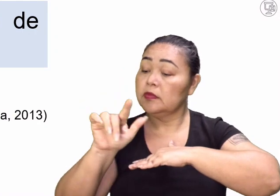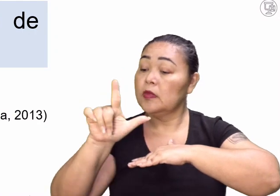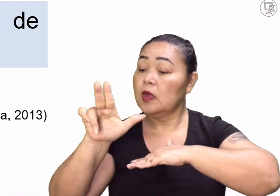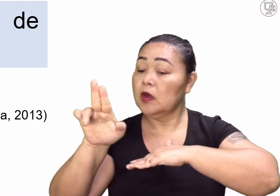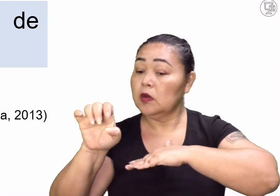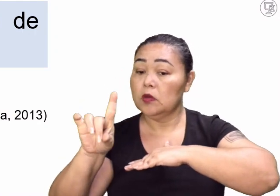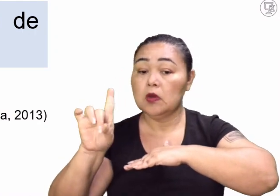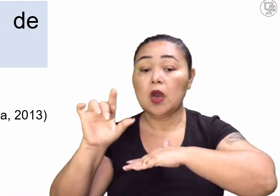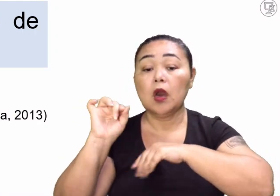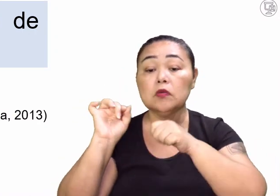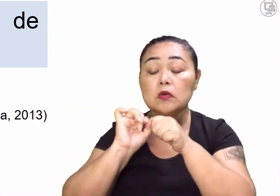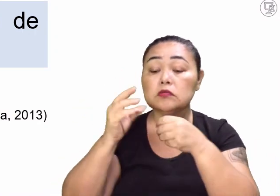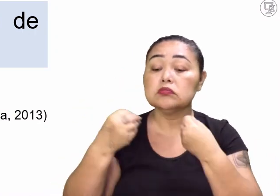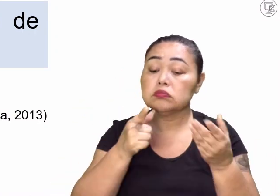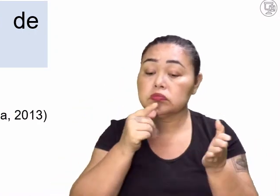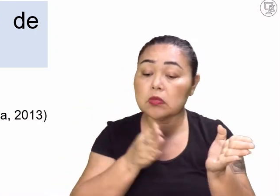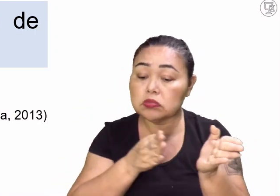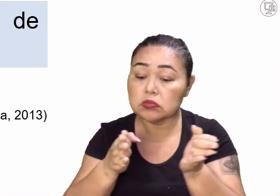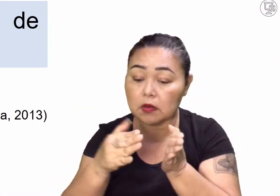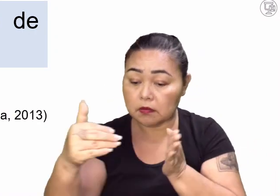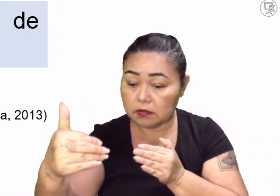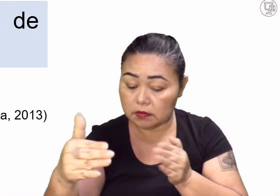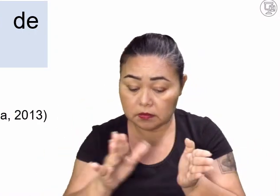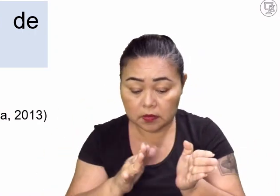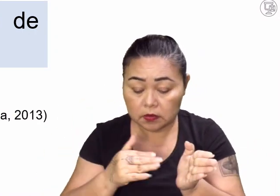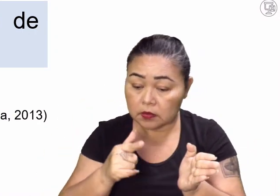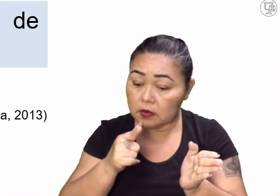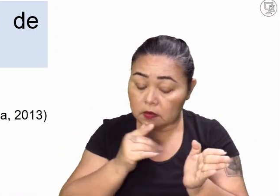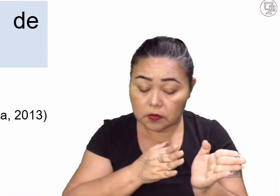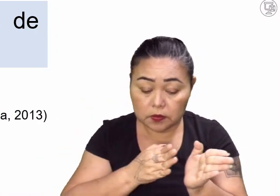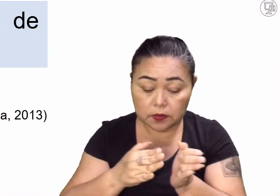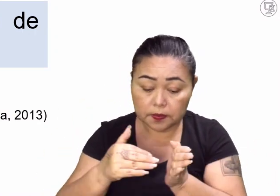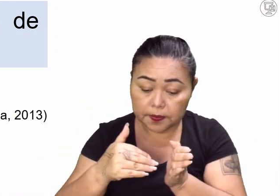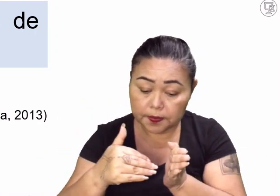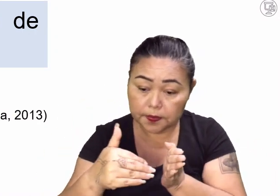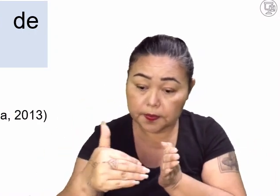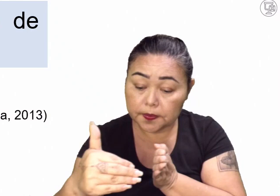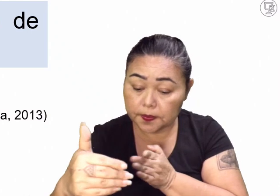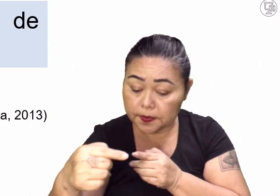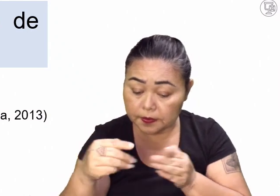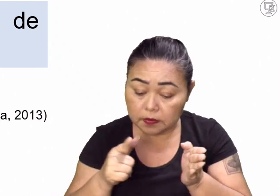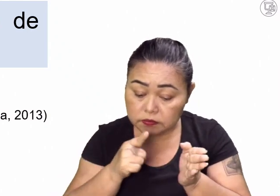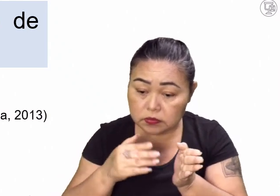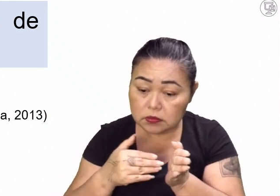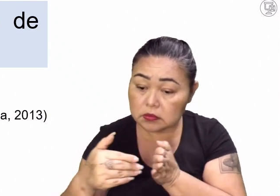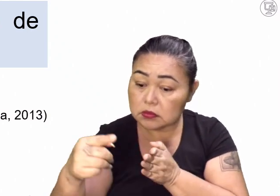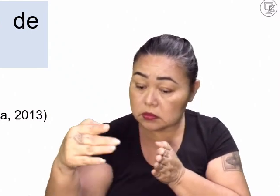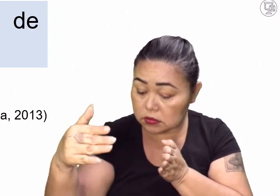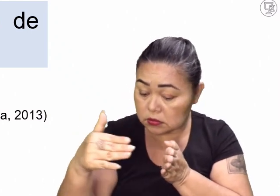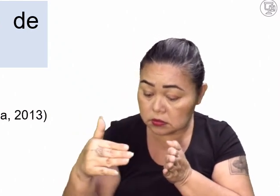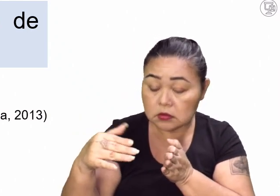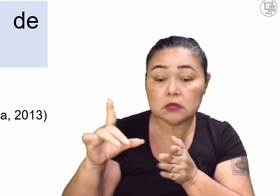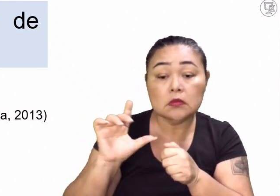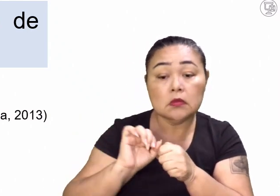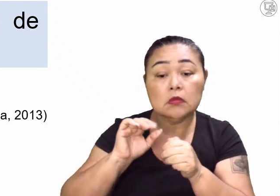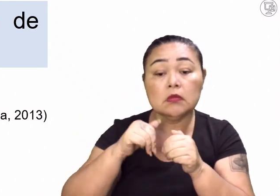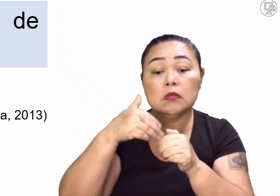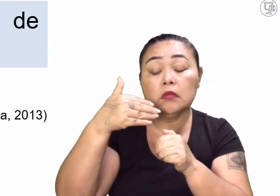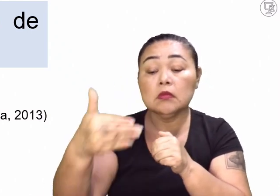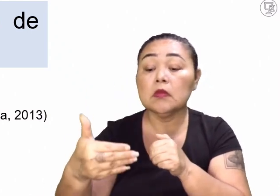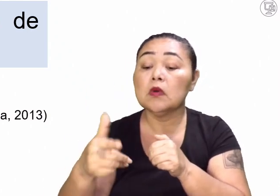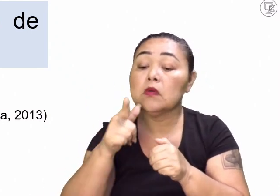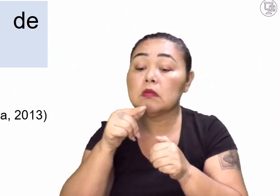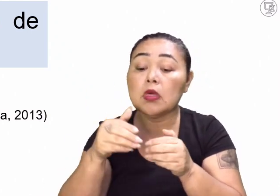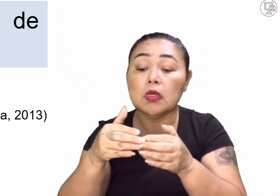para rios pequenos, beleza, galera? Eu vou trocar aqui a nossa caneta. Rios pequenos que desaguam